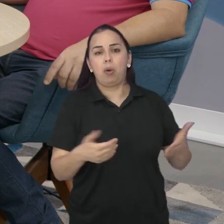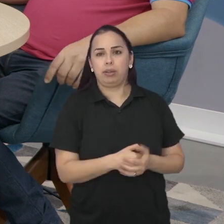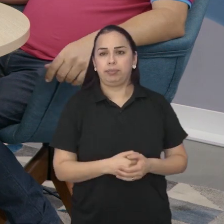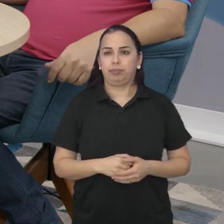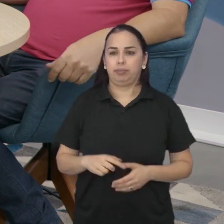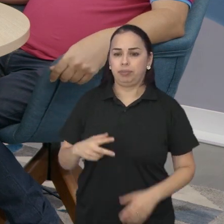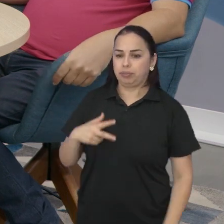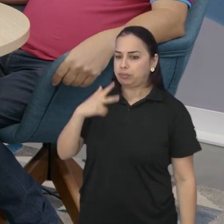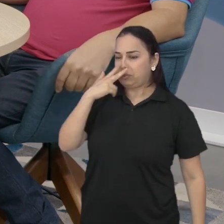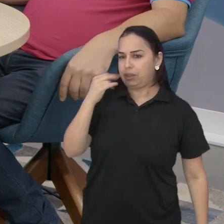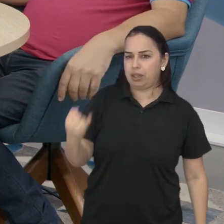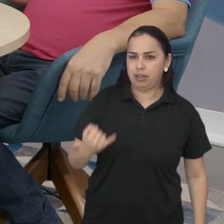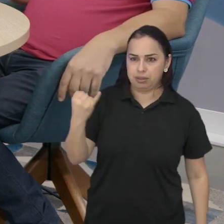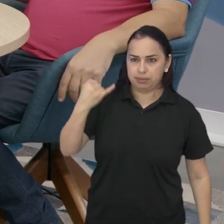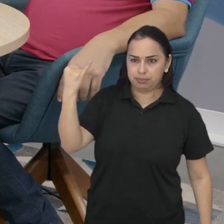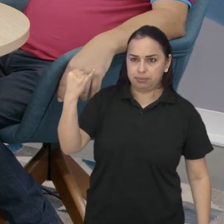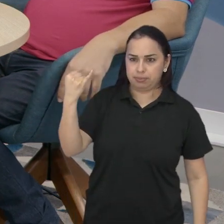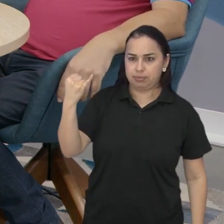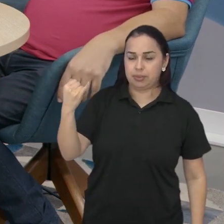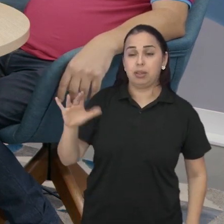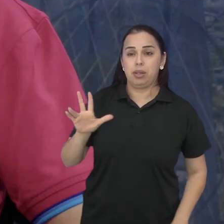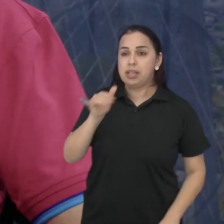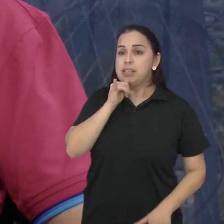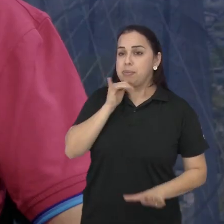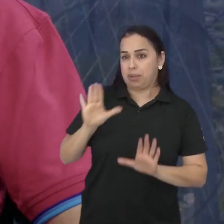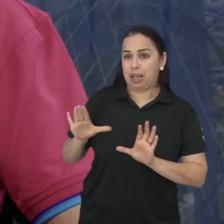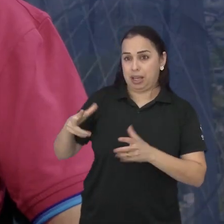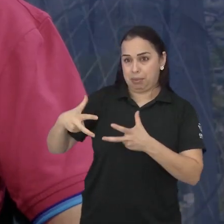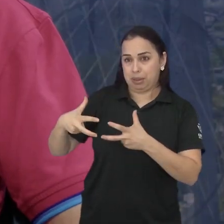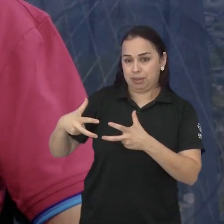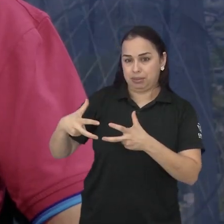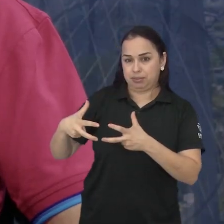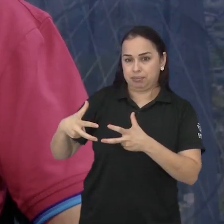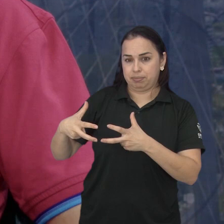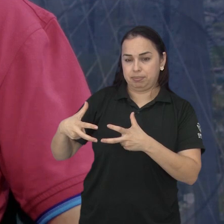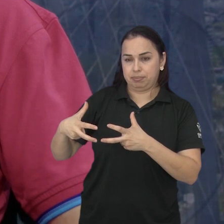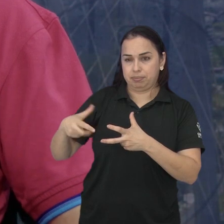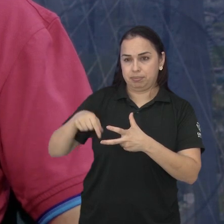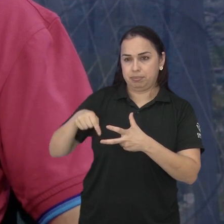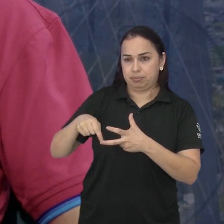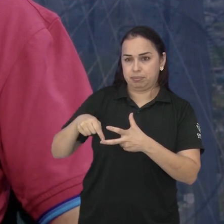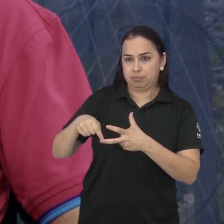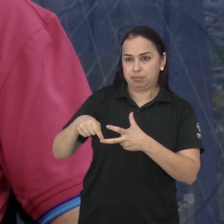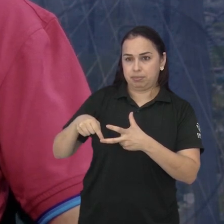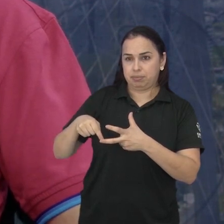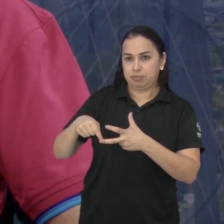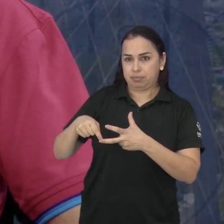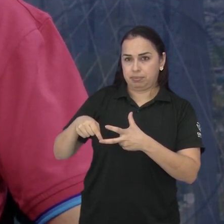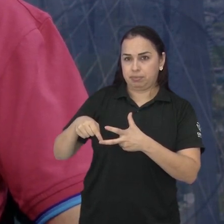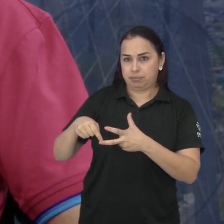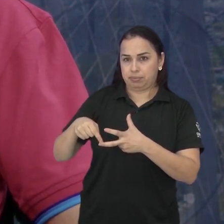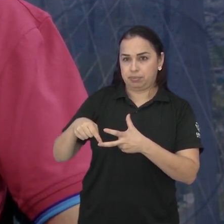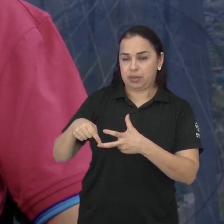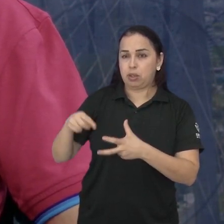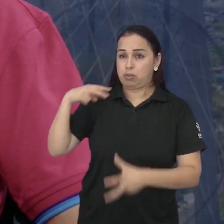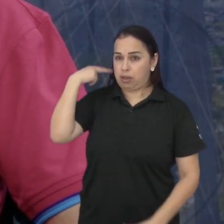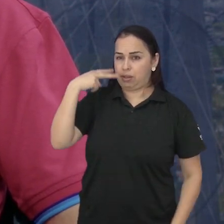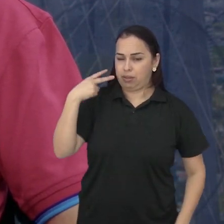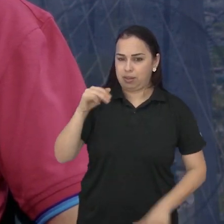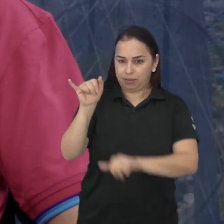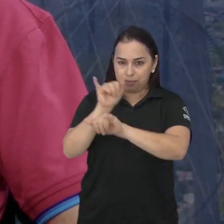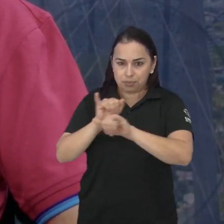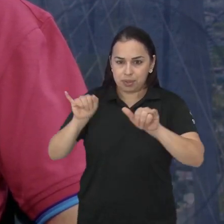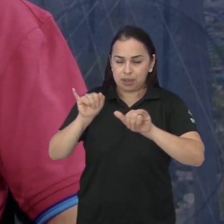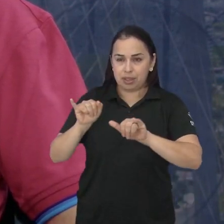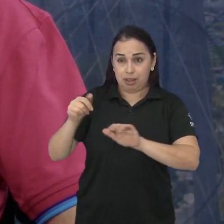acho importante, né, o próprio exemplo da Câmara Municipal. Quando o Poder Legislativo, ele diz que